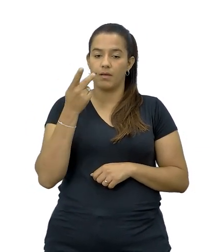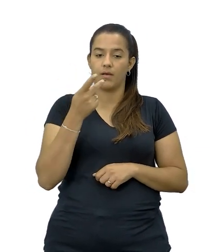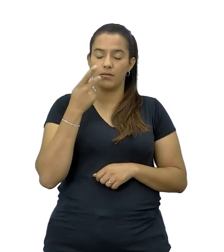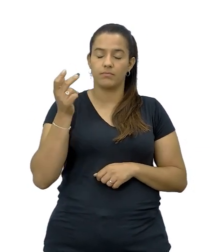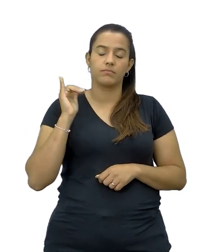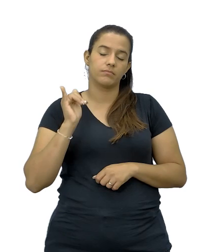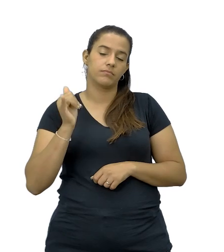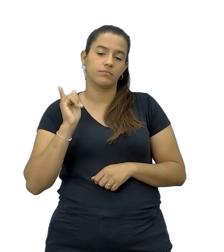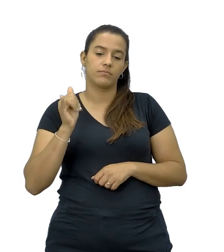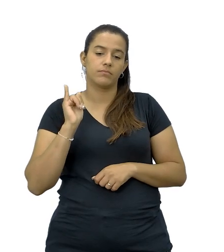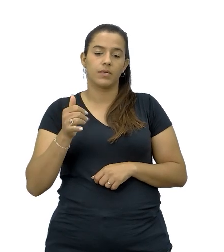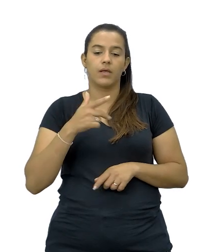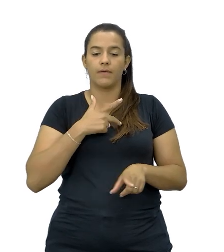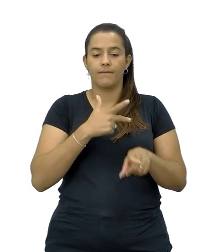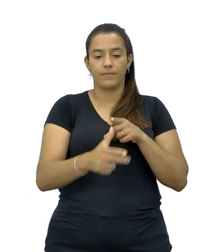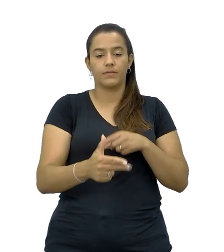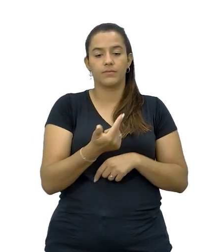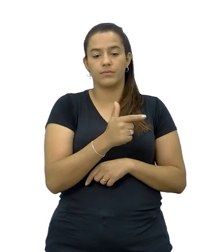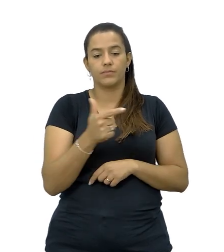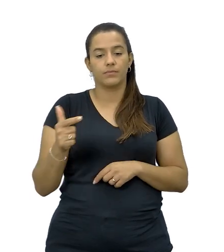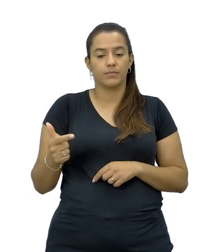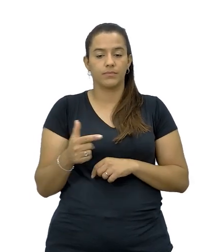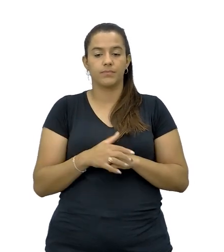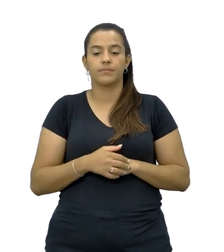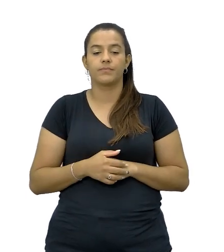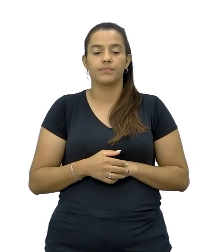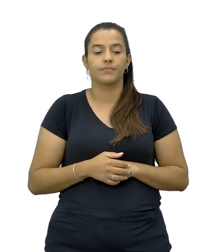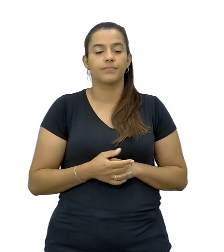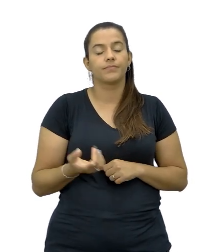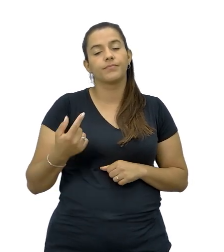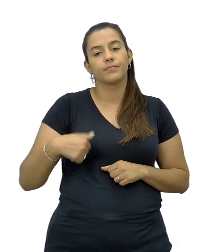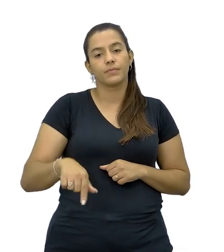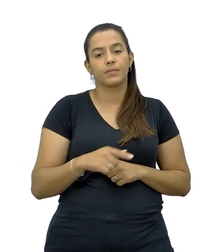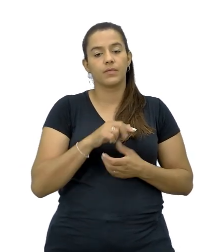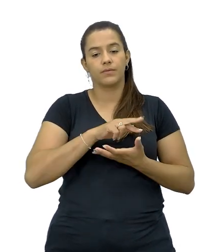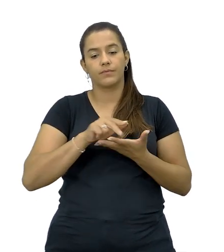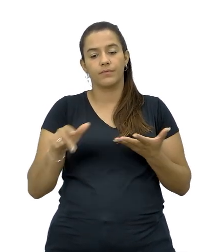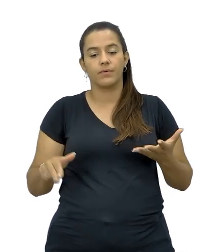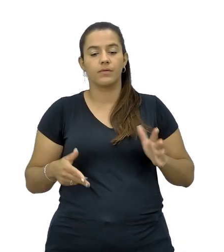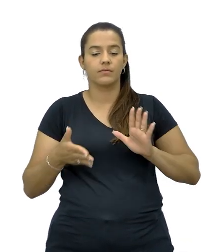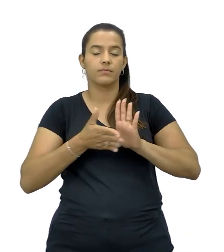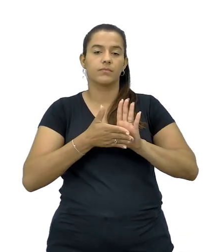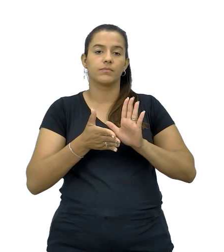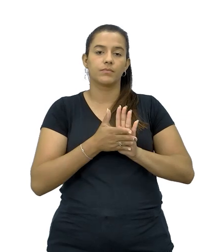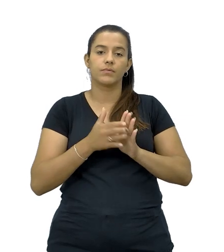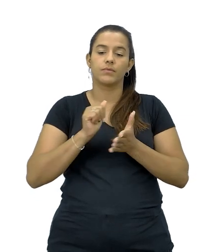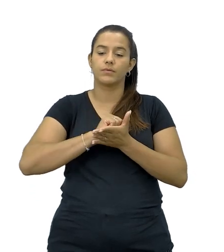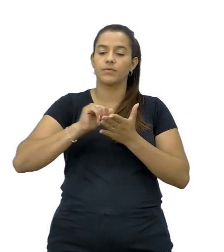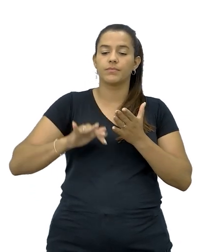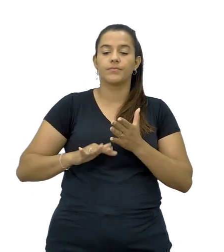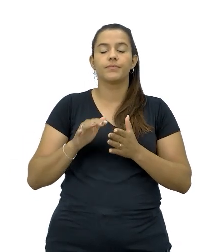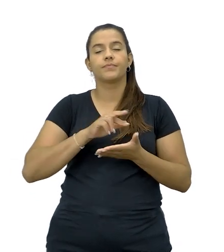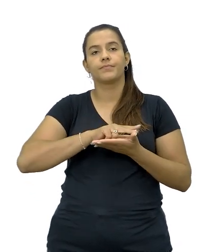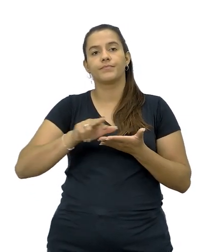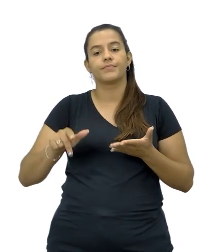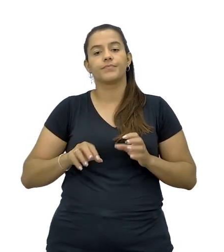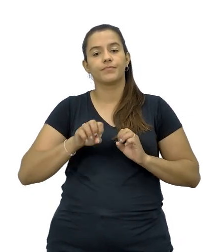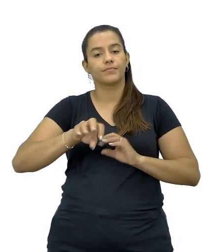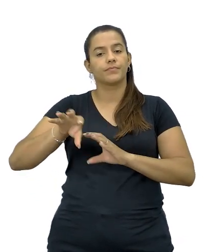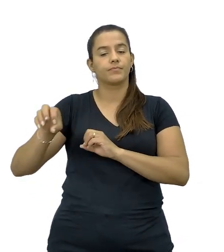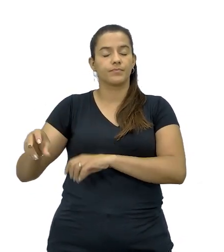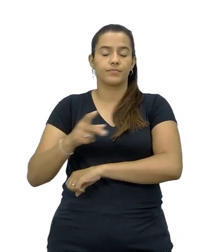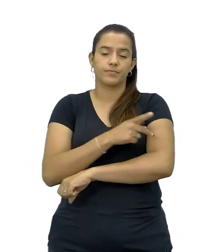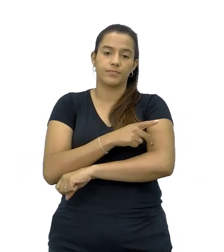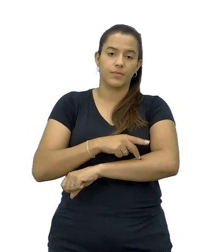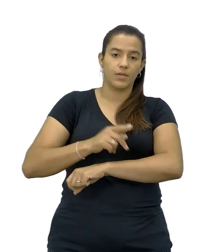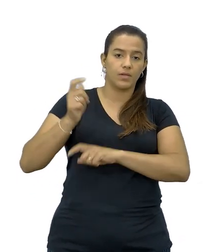qual a proposta que poderíamos aqui colocar? No caso, a gente tem várias propostas, né, de atividades e metodologias, mas existe